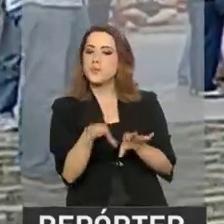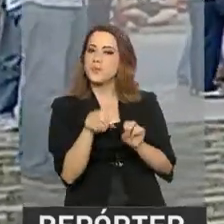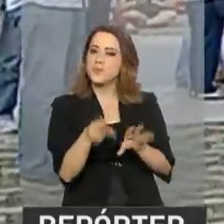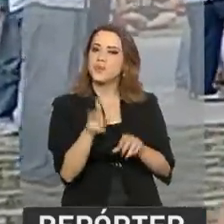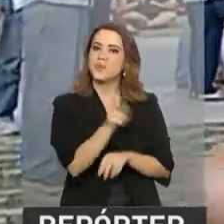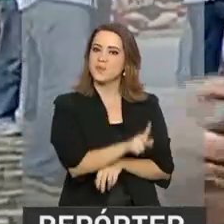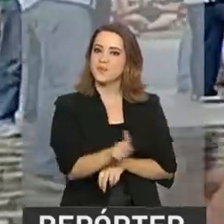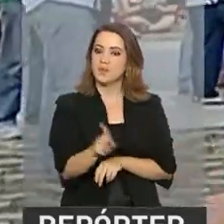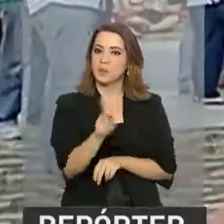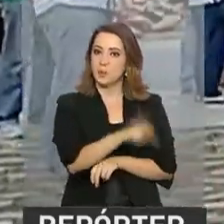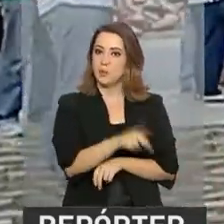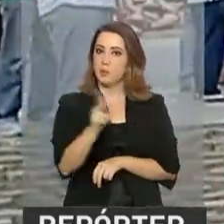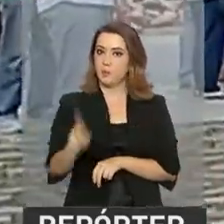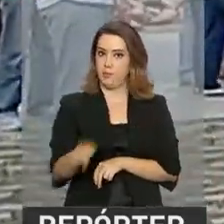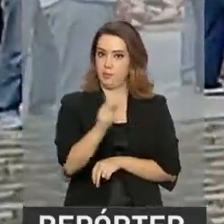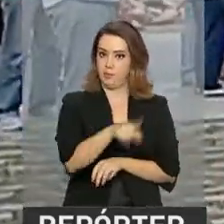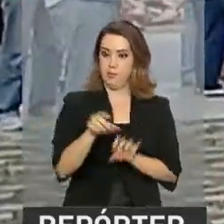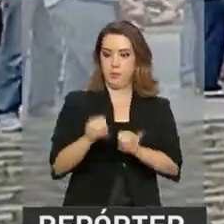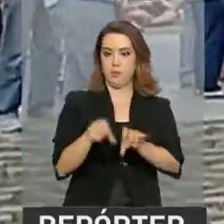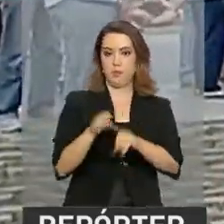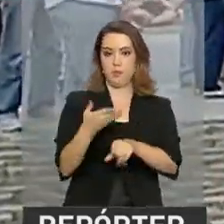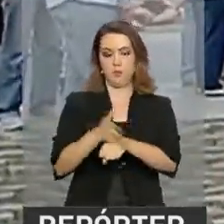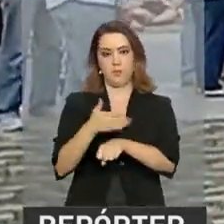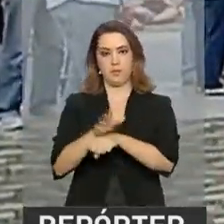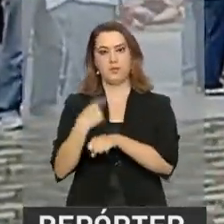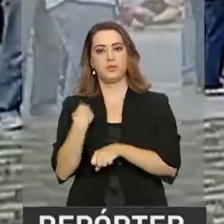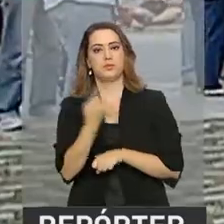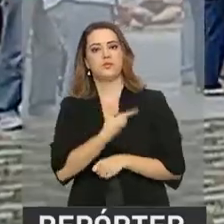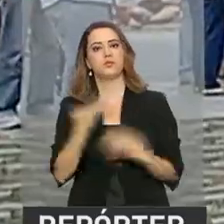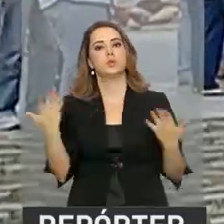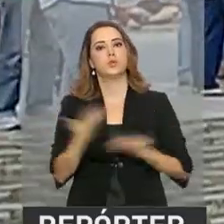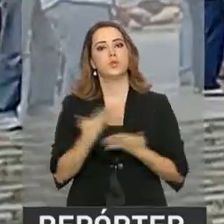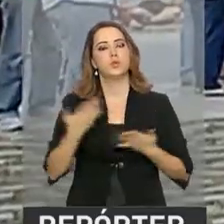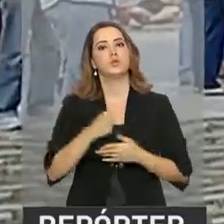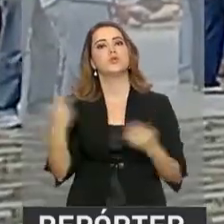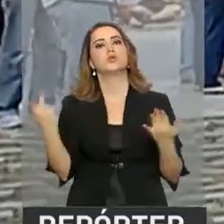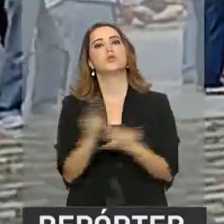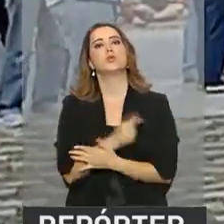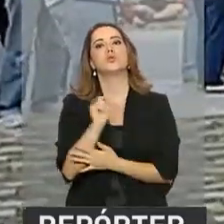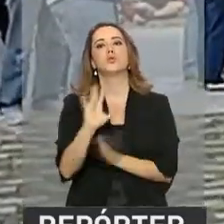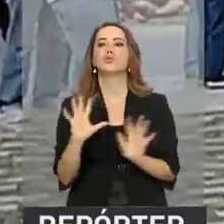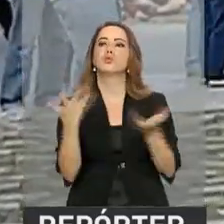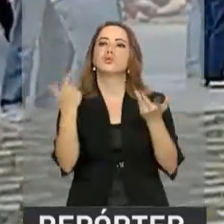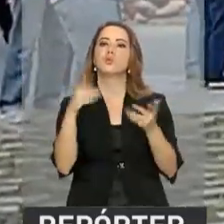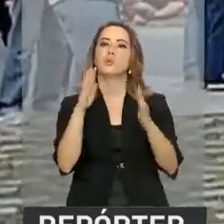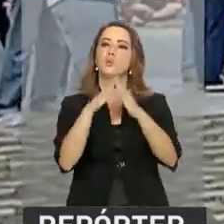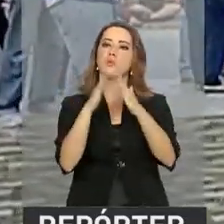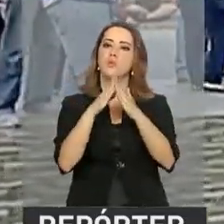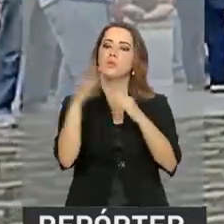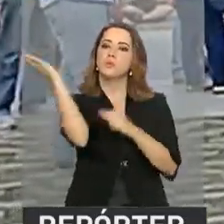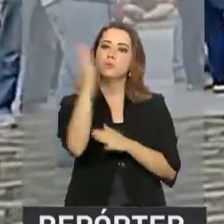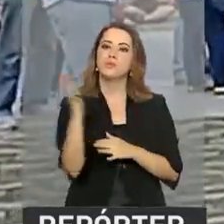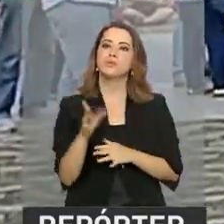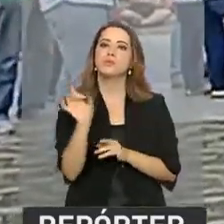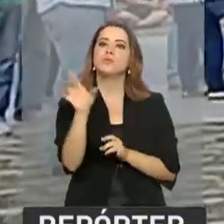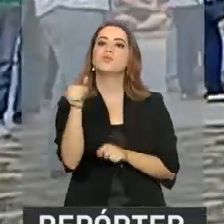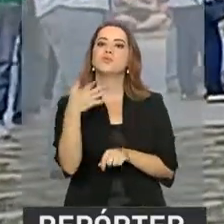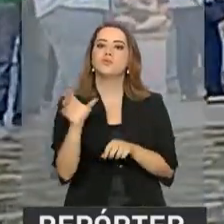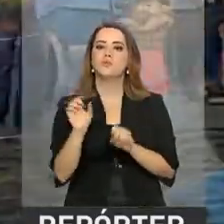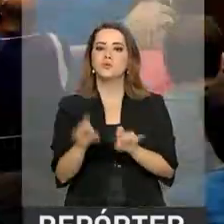justamente pensando nos futuros treinadores olímpicos e paralímpicos que hoje foi realizado um evento na Casa Brasil só para eles.